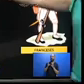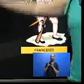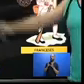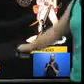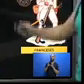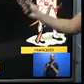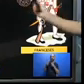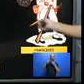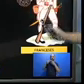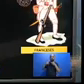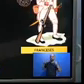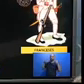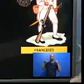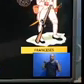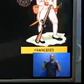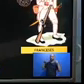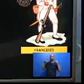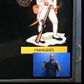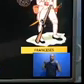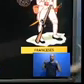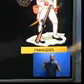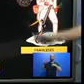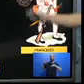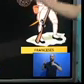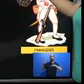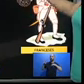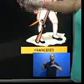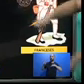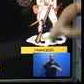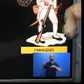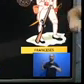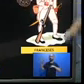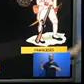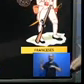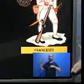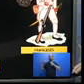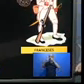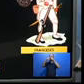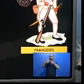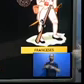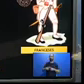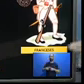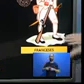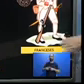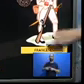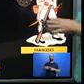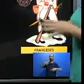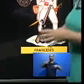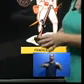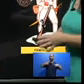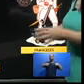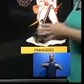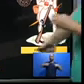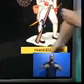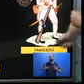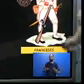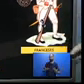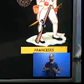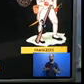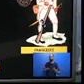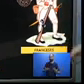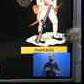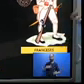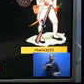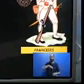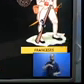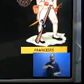entre português e francês. Virou uma briga, pessoal. Mas os portugueses queriam as